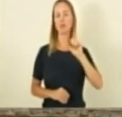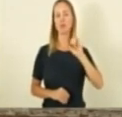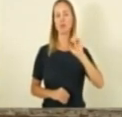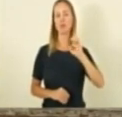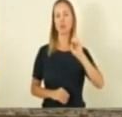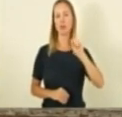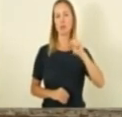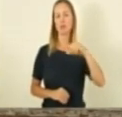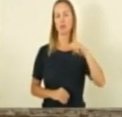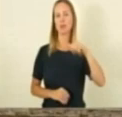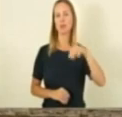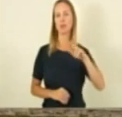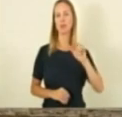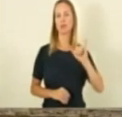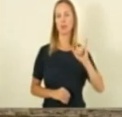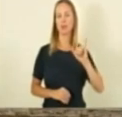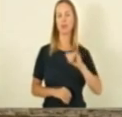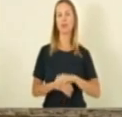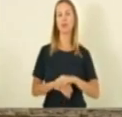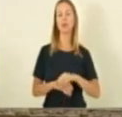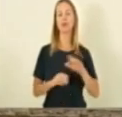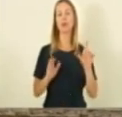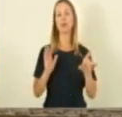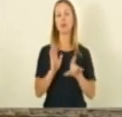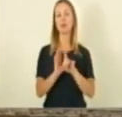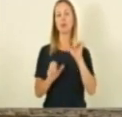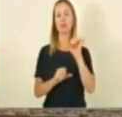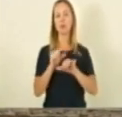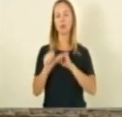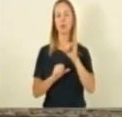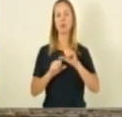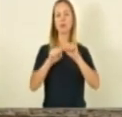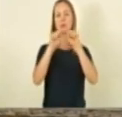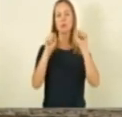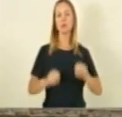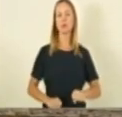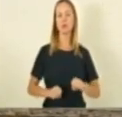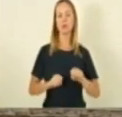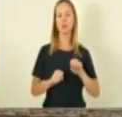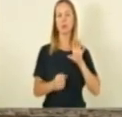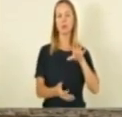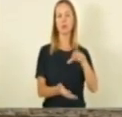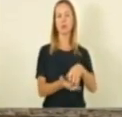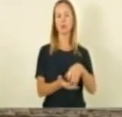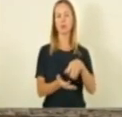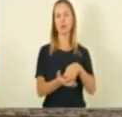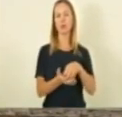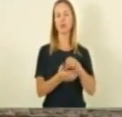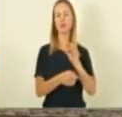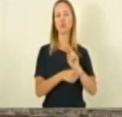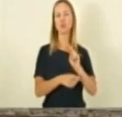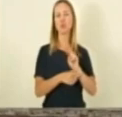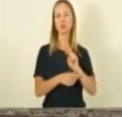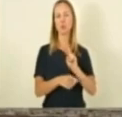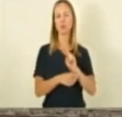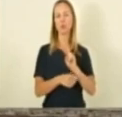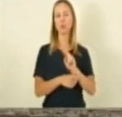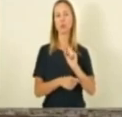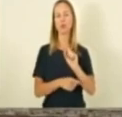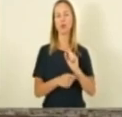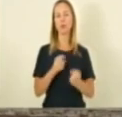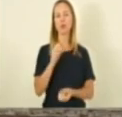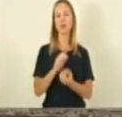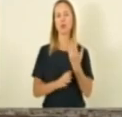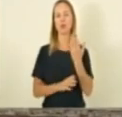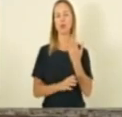9.462 de 2010, que institui o sistema estadual de unidades de conservação para